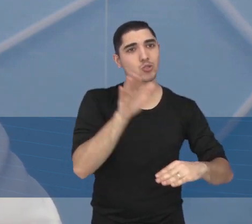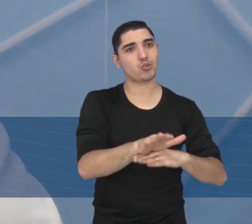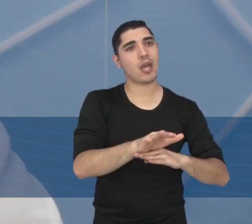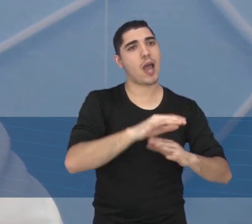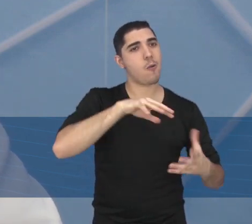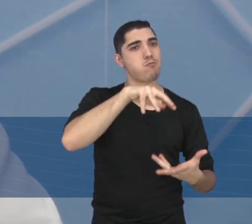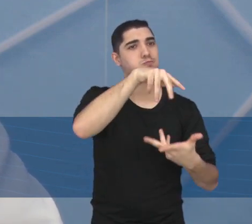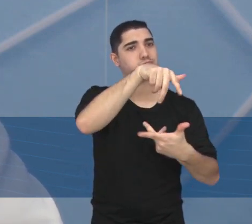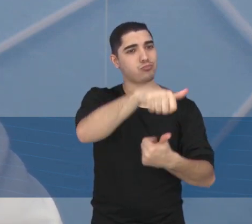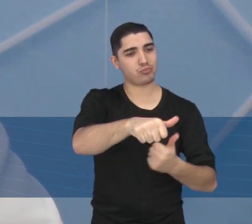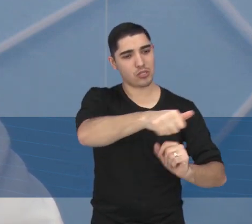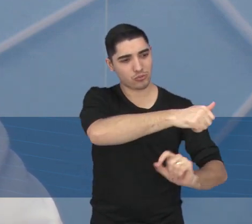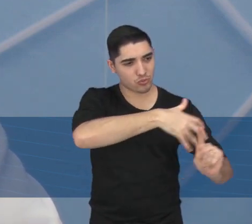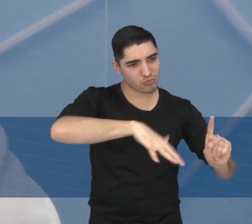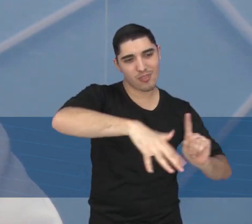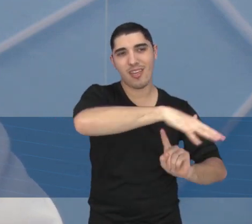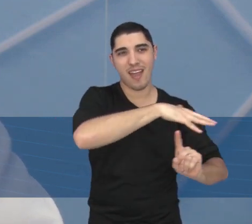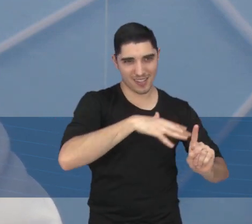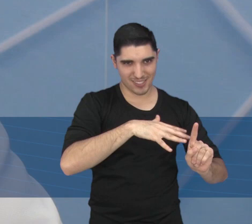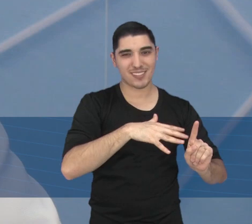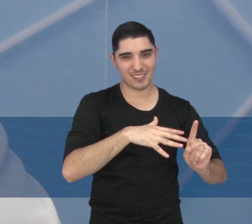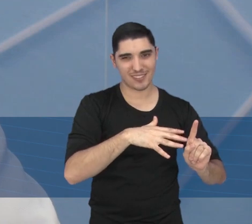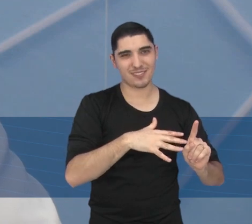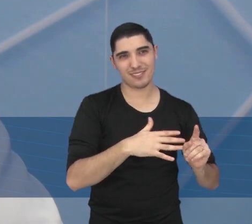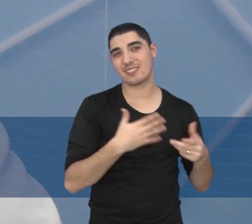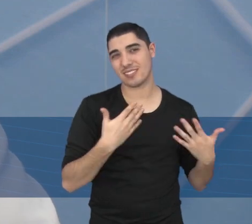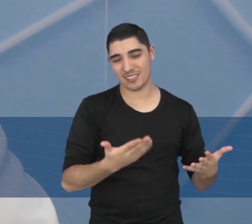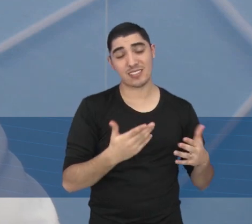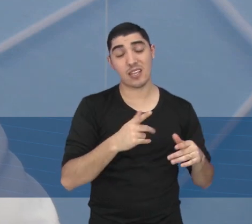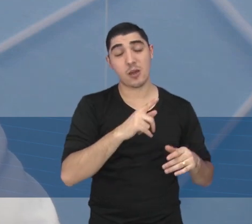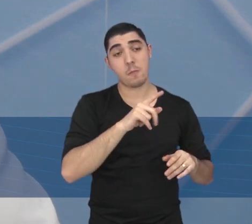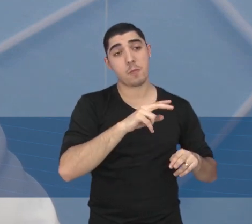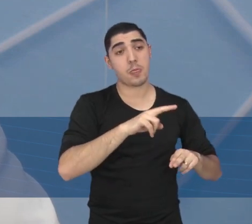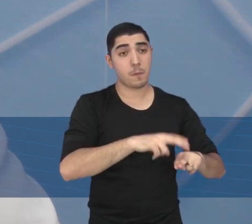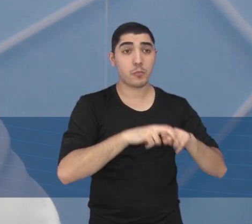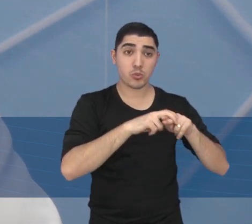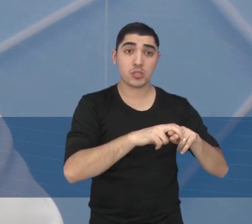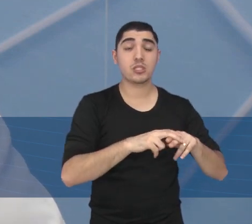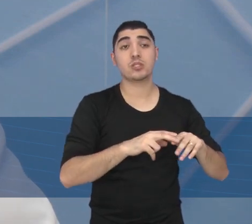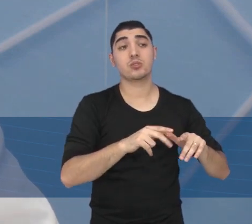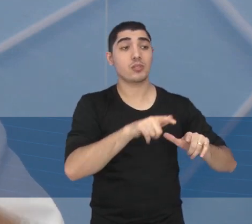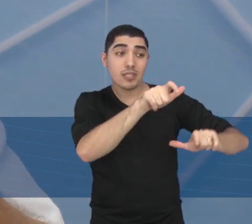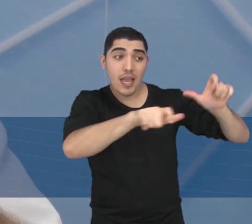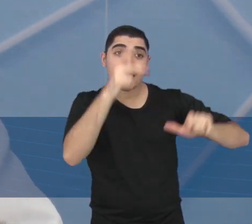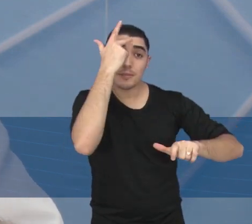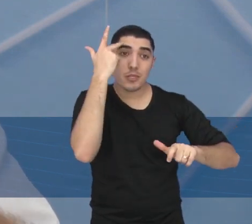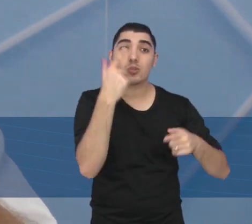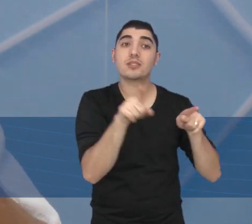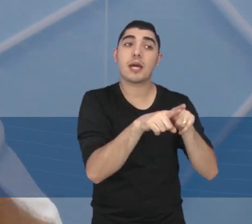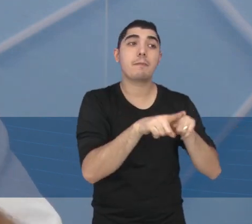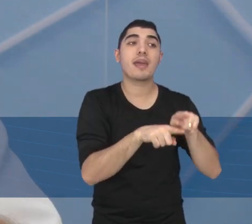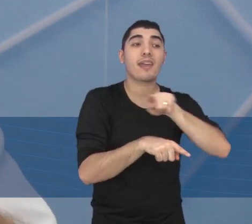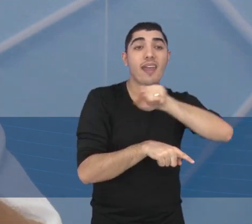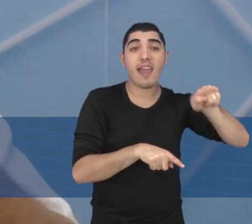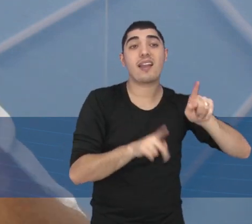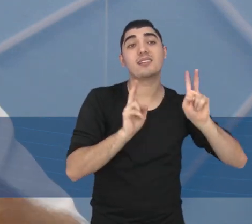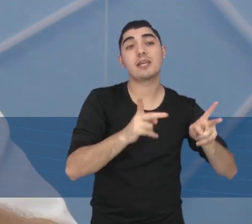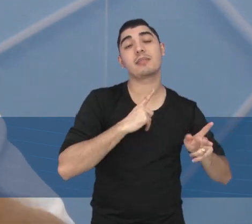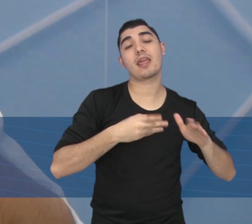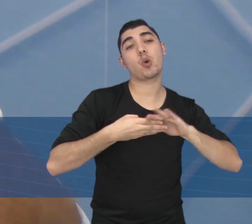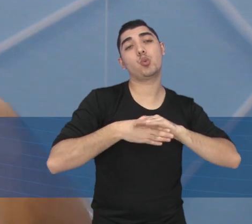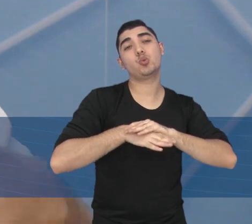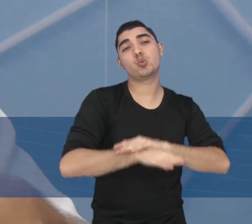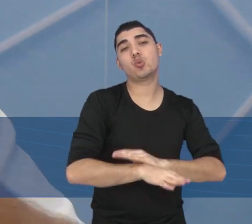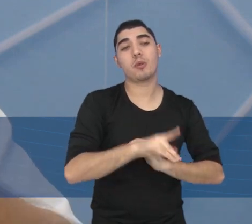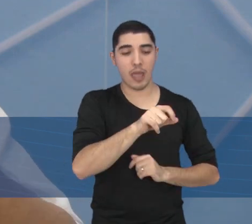eletrônico às vezes tem um valor alto, né? Você comprou aquilo e você ainda enxerga que ele tem um preço ali dentro, e as pessoas têm a cultura de revender. Então, esse produto ele